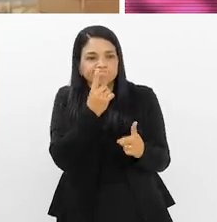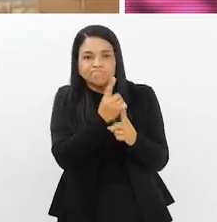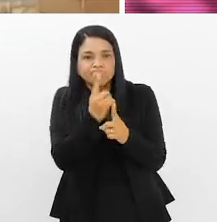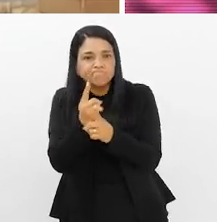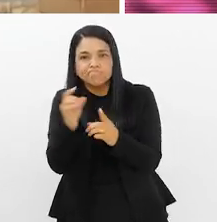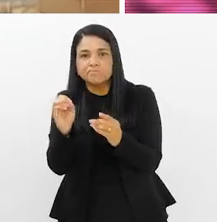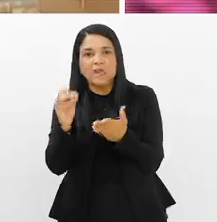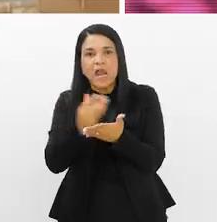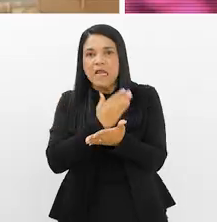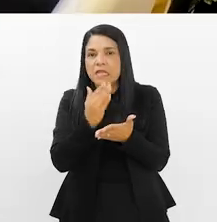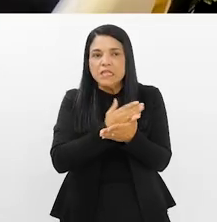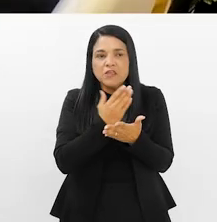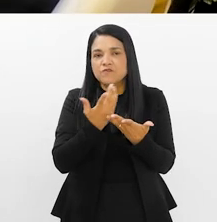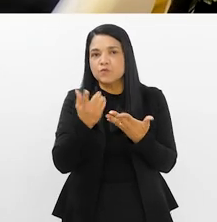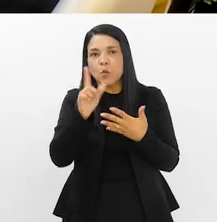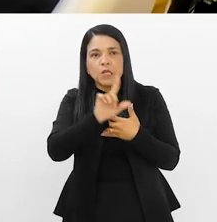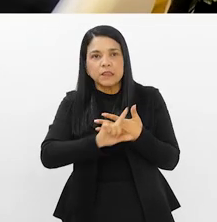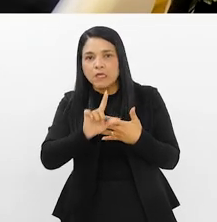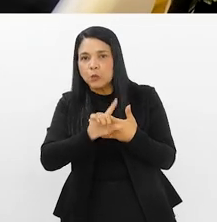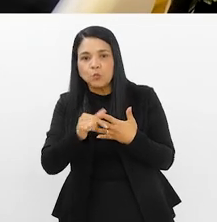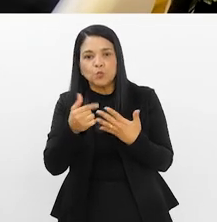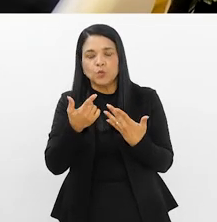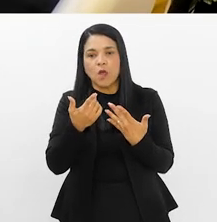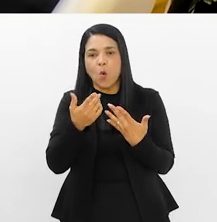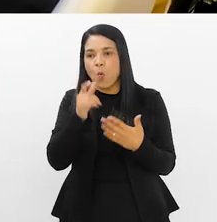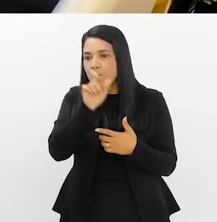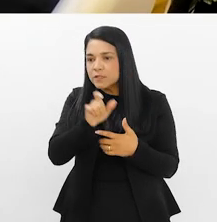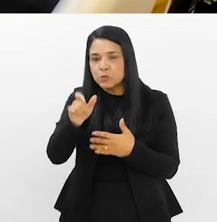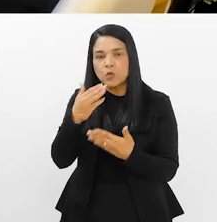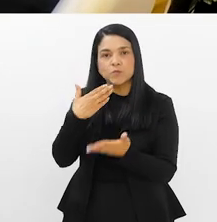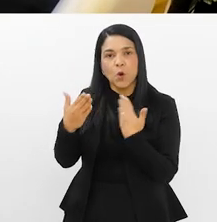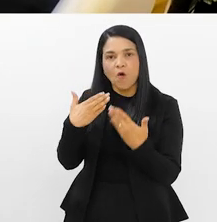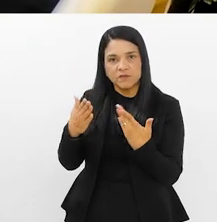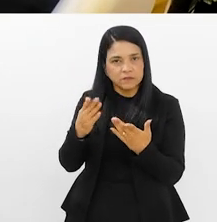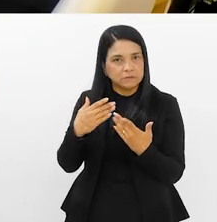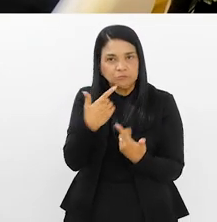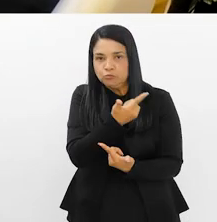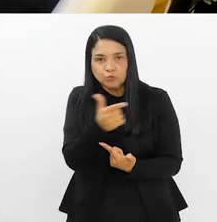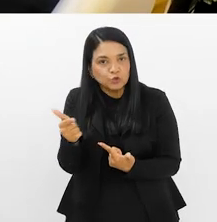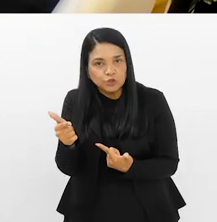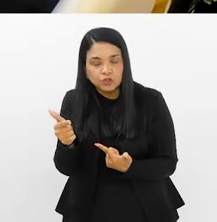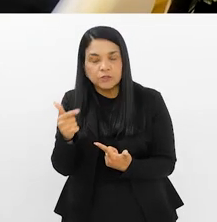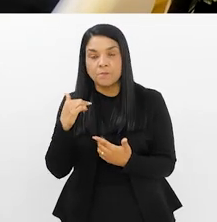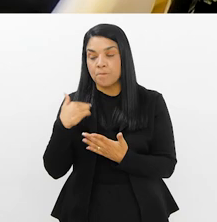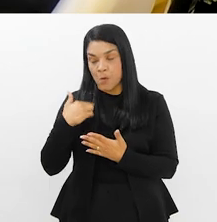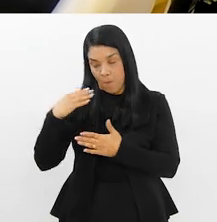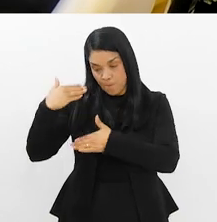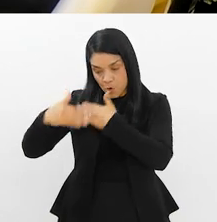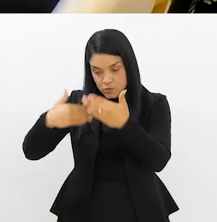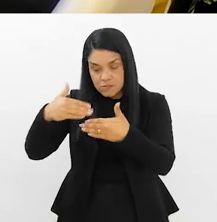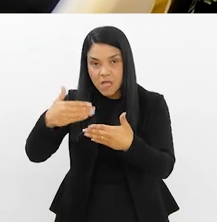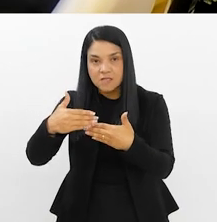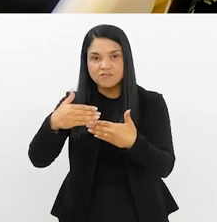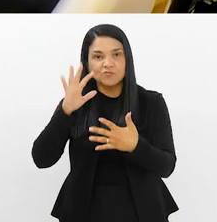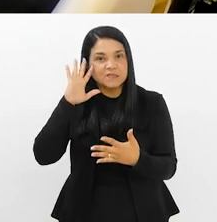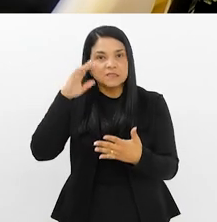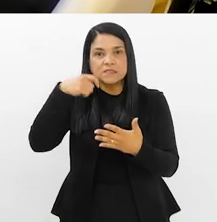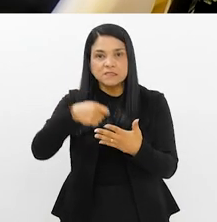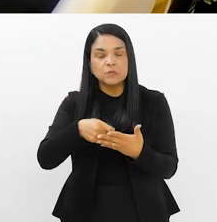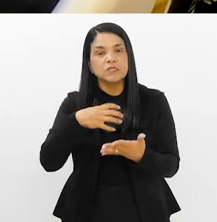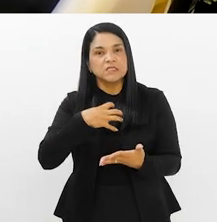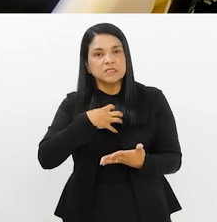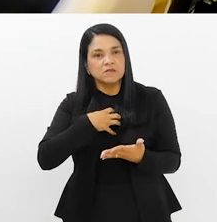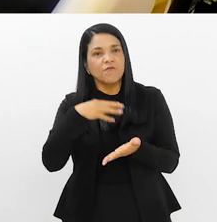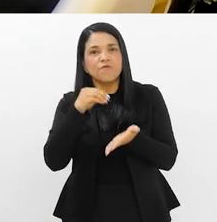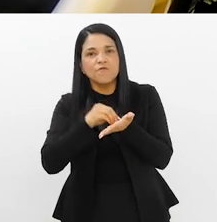para consultar sobre isso, muitas pessoas para conversar sobre isso. Então, no meu processo de decisão, eu senti muita